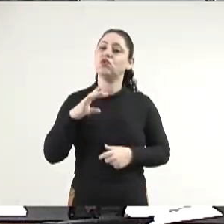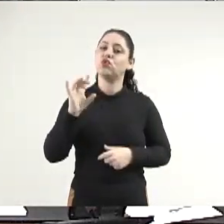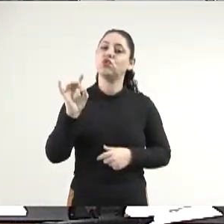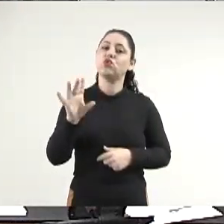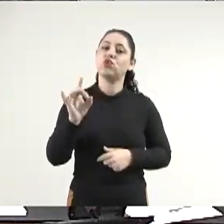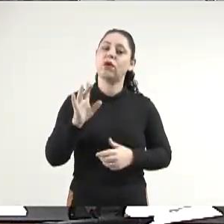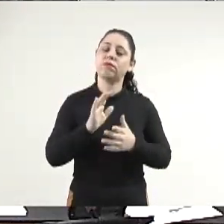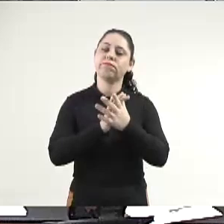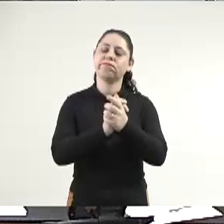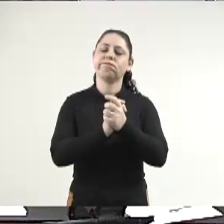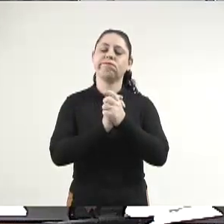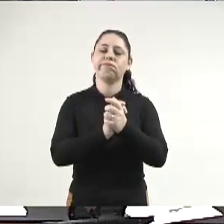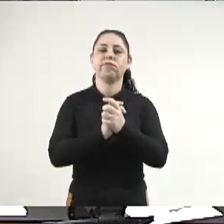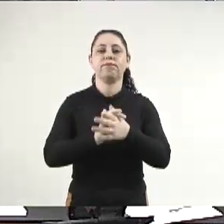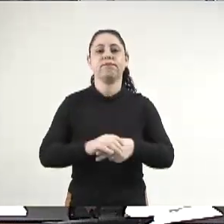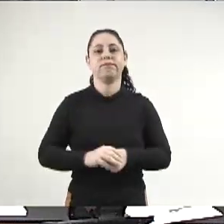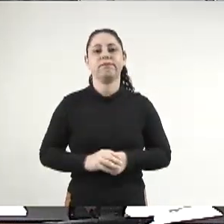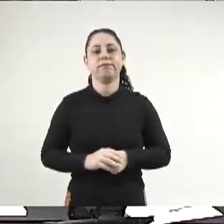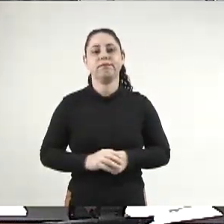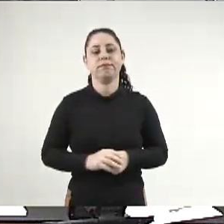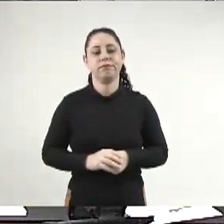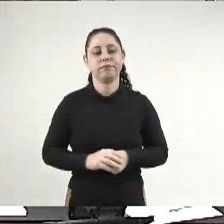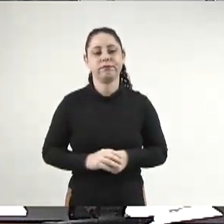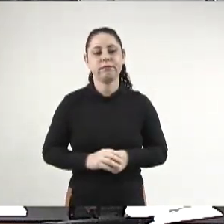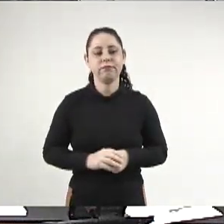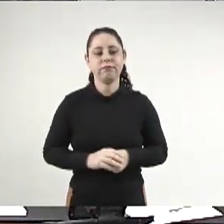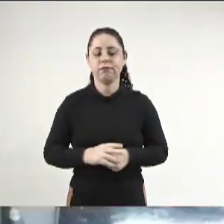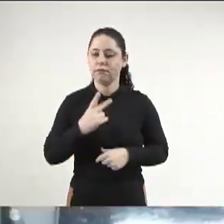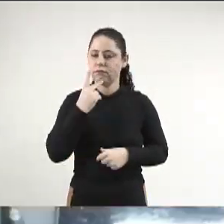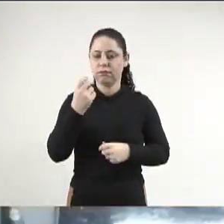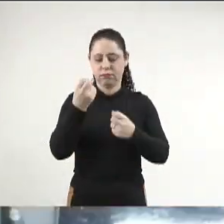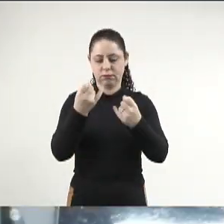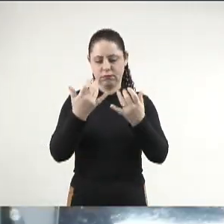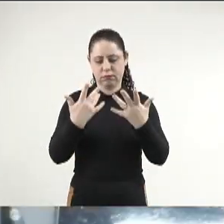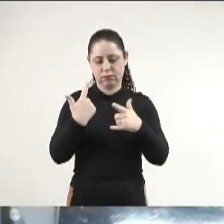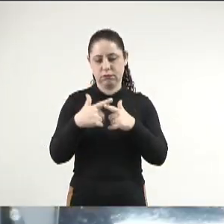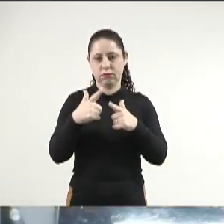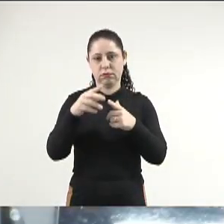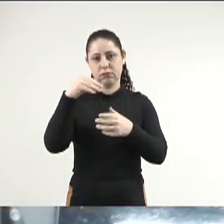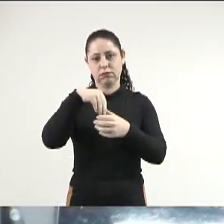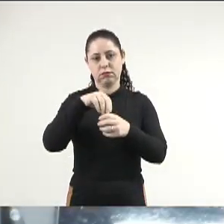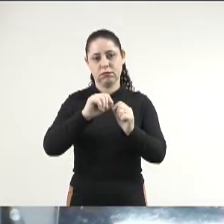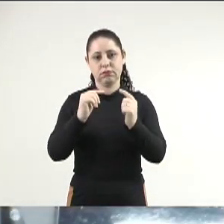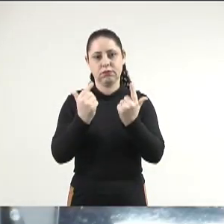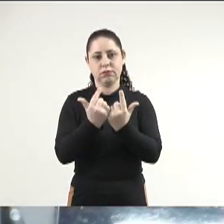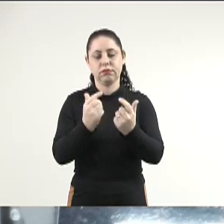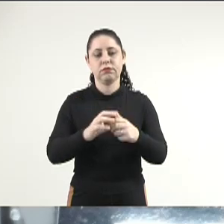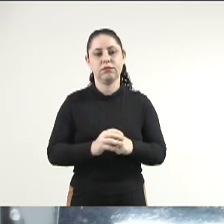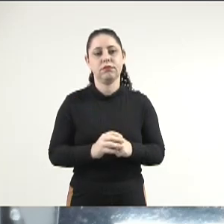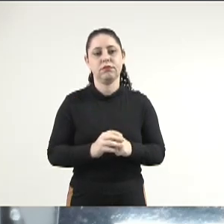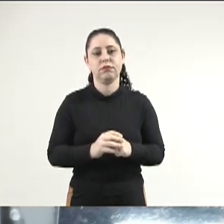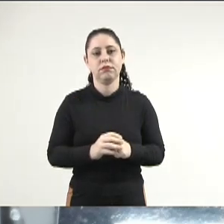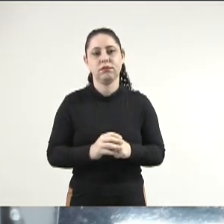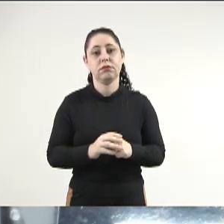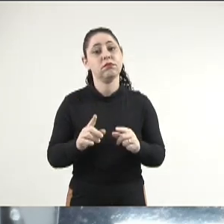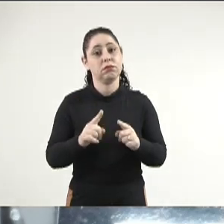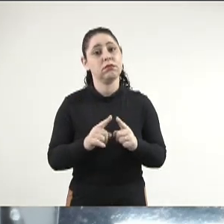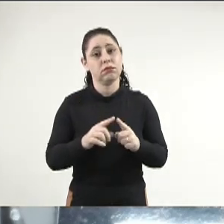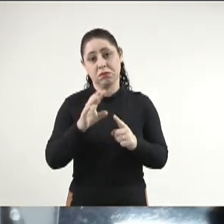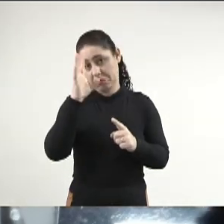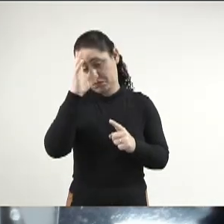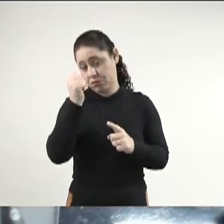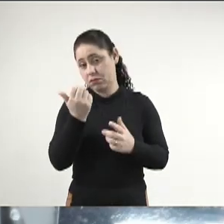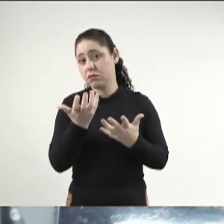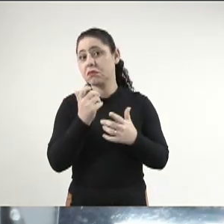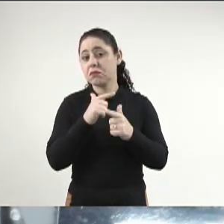para cumprimentá-lo pela exposição do problema aqui na casa e a tomada de providências